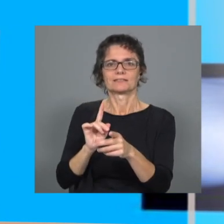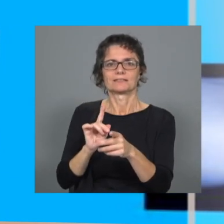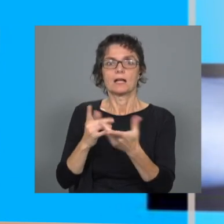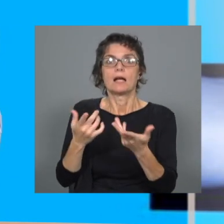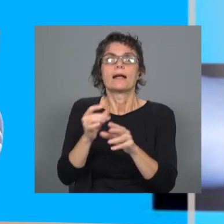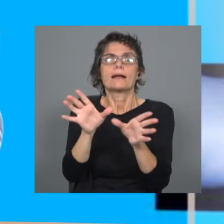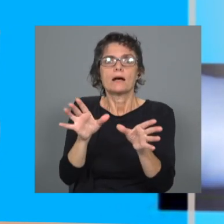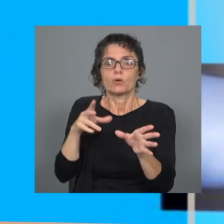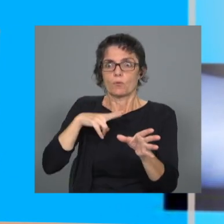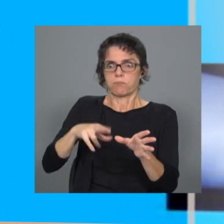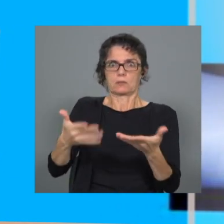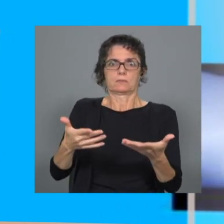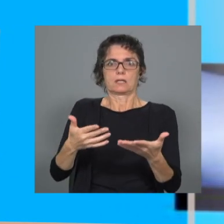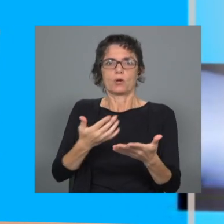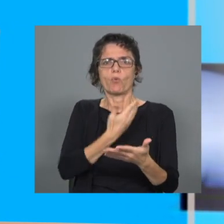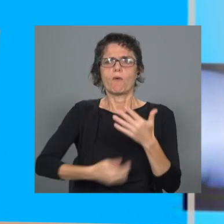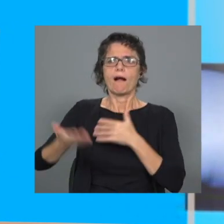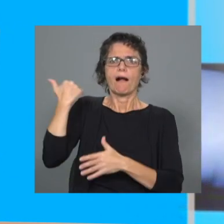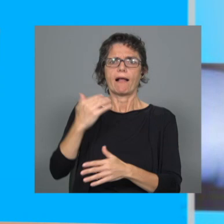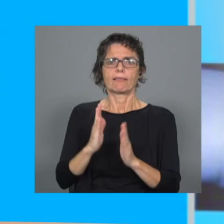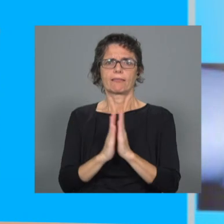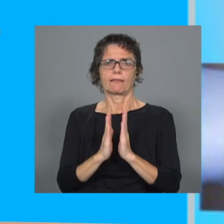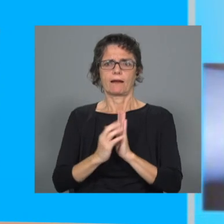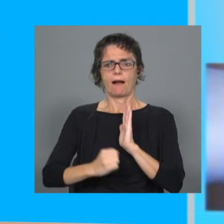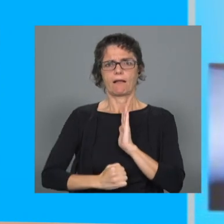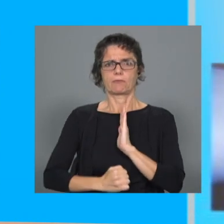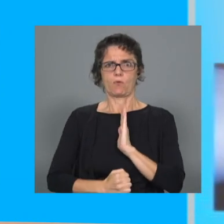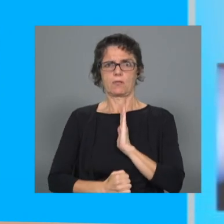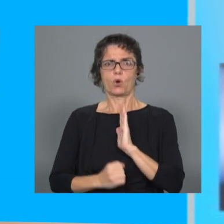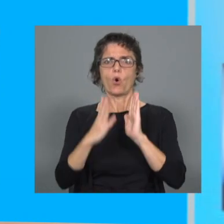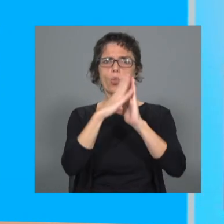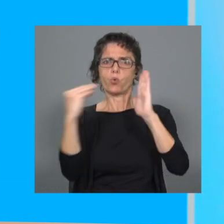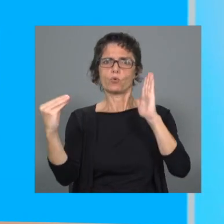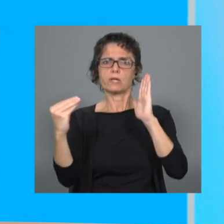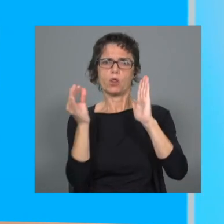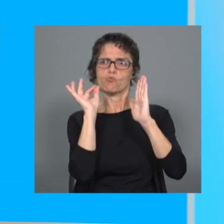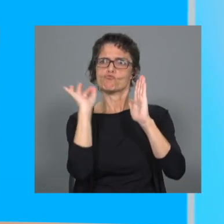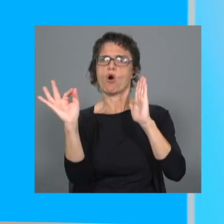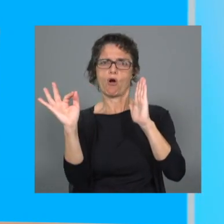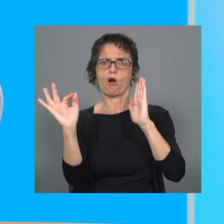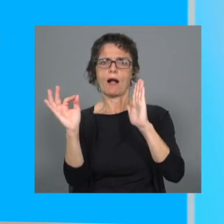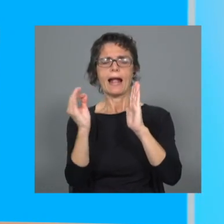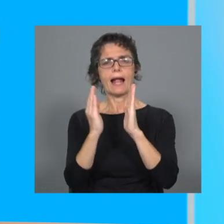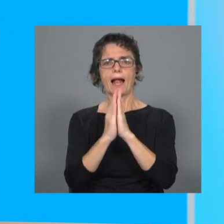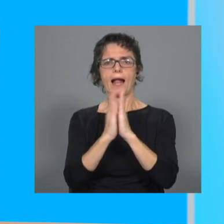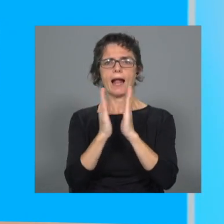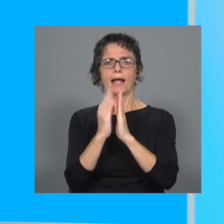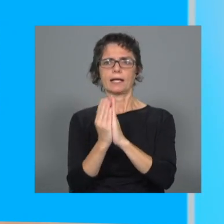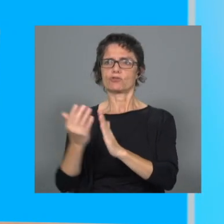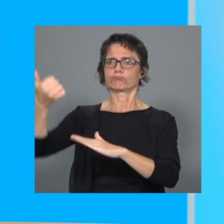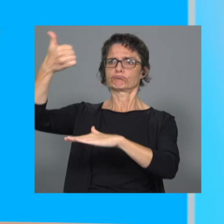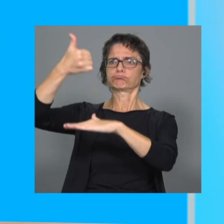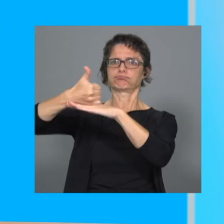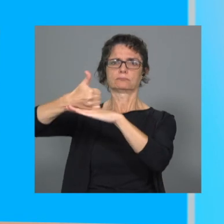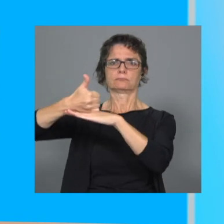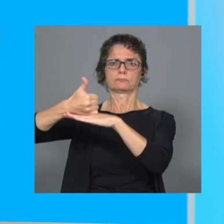é tradicionalmente católico e, como eu digo, que é tradicionalmente católico num modelo cristalizado, assumido, apesar de toda a dinâmica que houve da